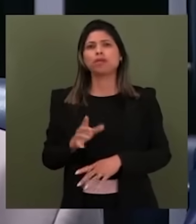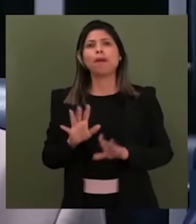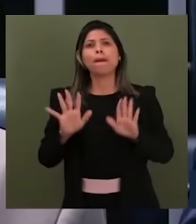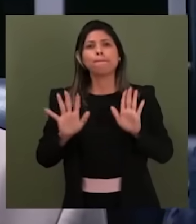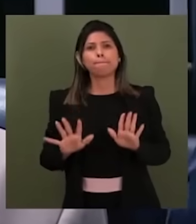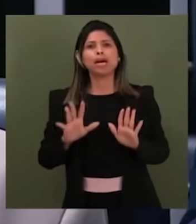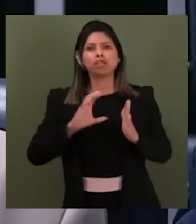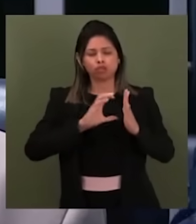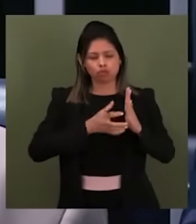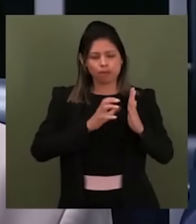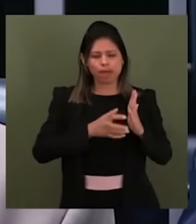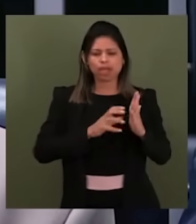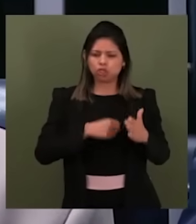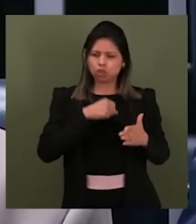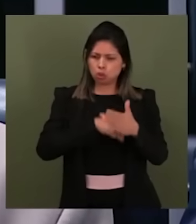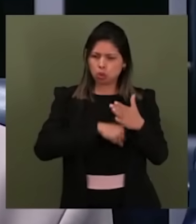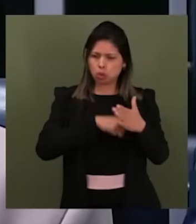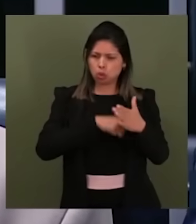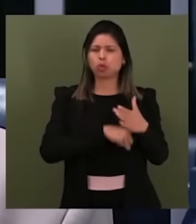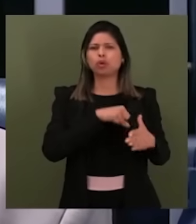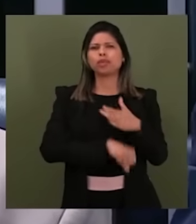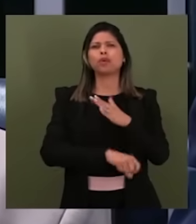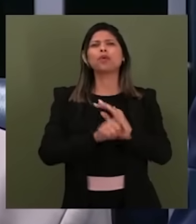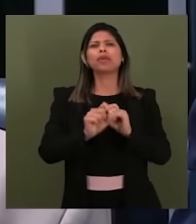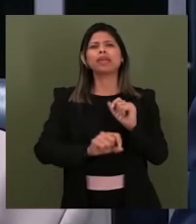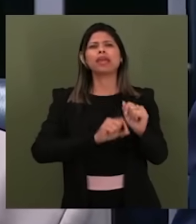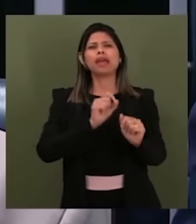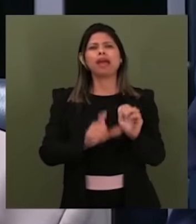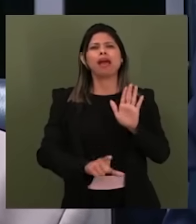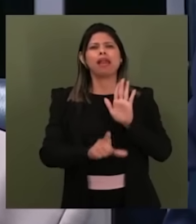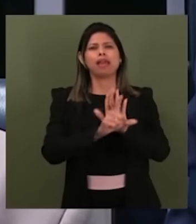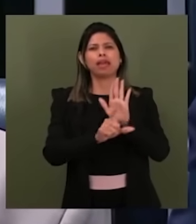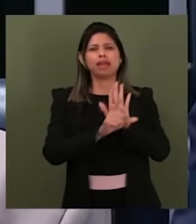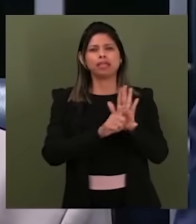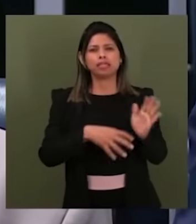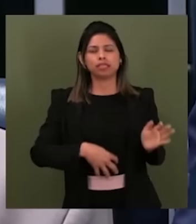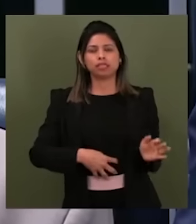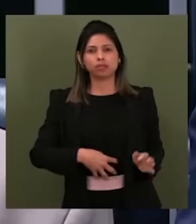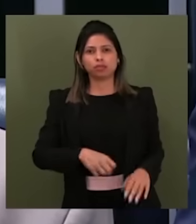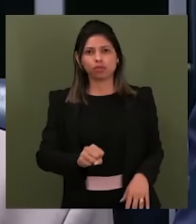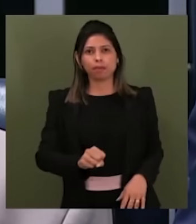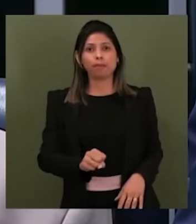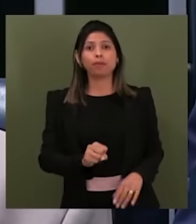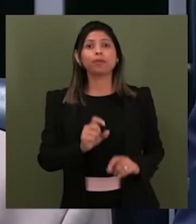o partido defende a legalização do aborto. E quem conhece o PT